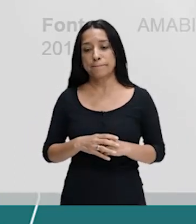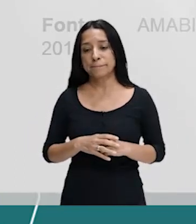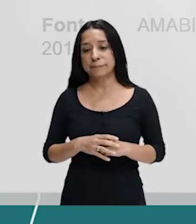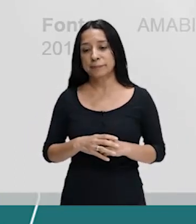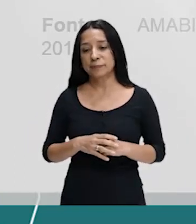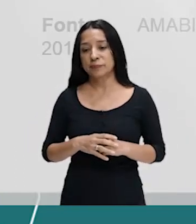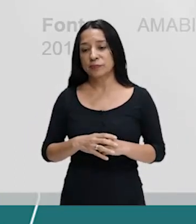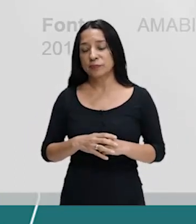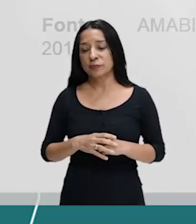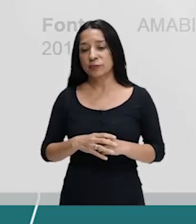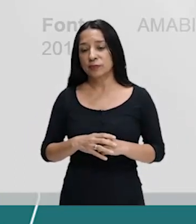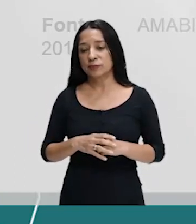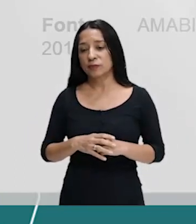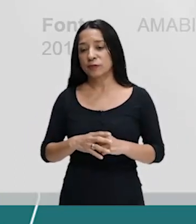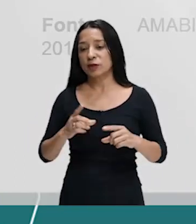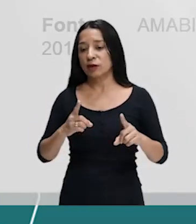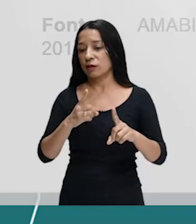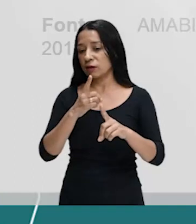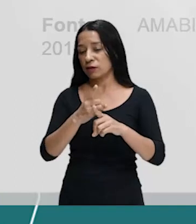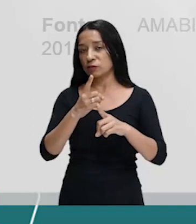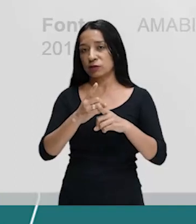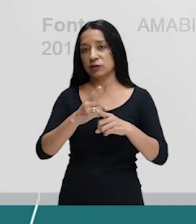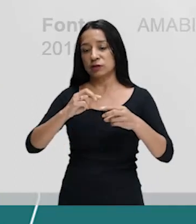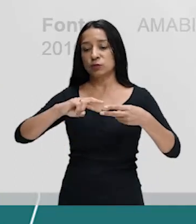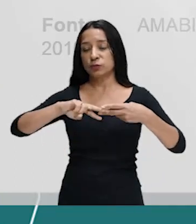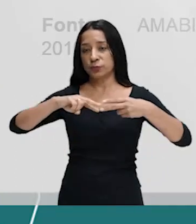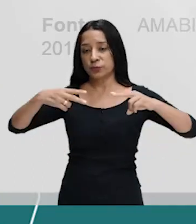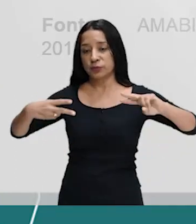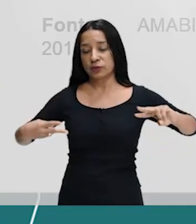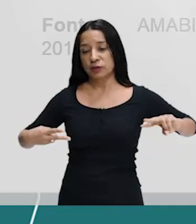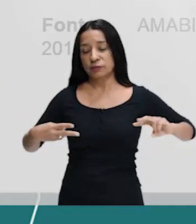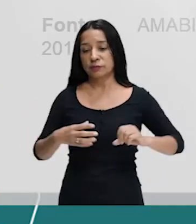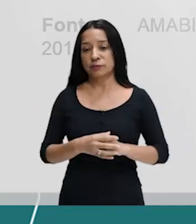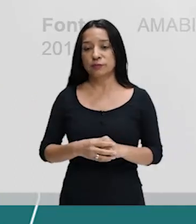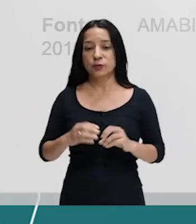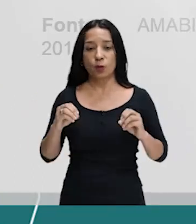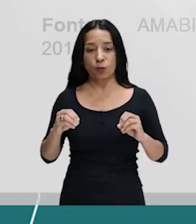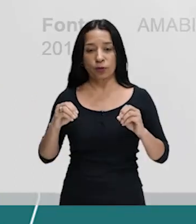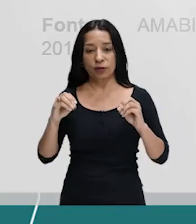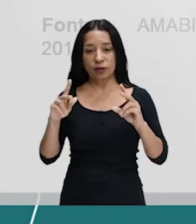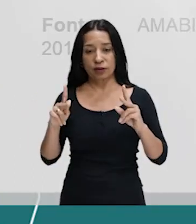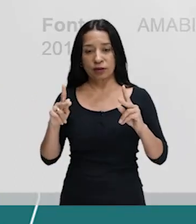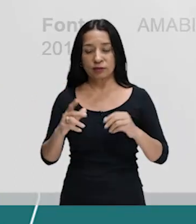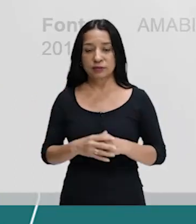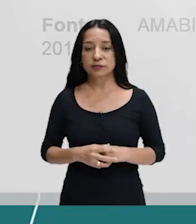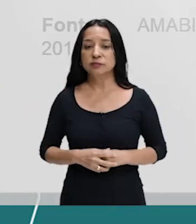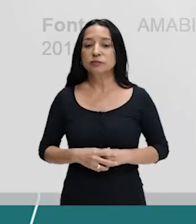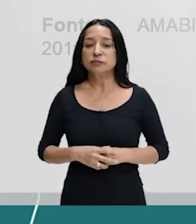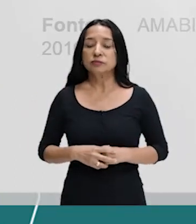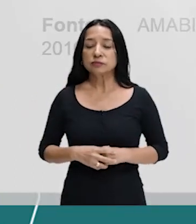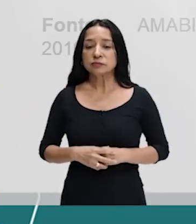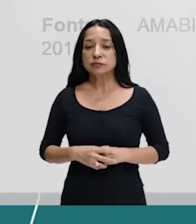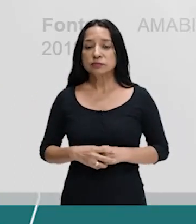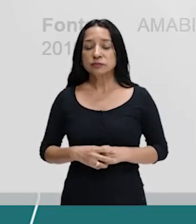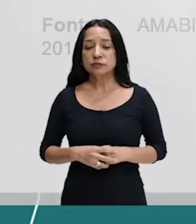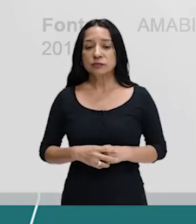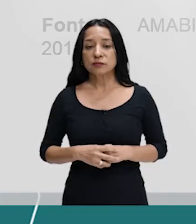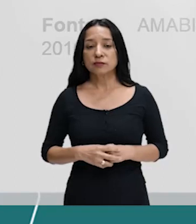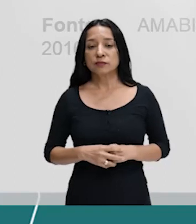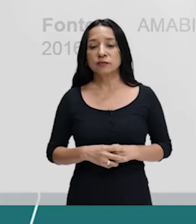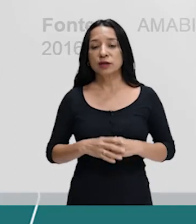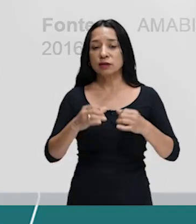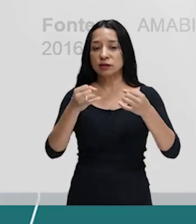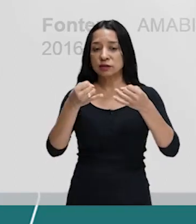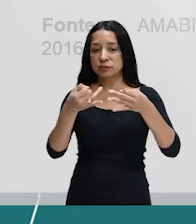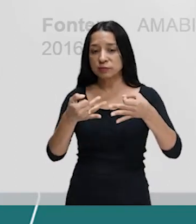ela é encontrada na molécula de DNA. Ok, pessoal? Agora, falando dos